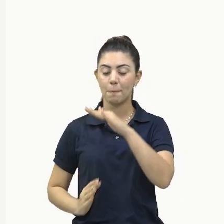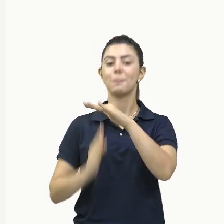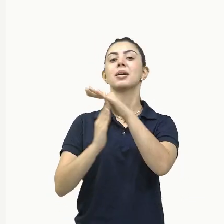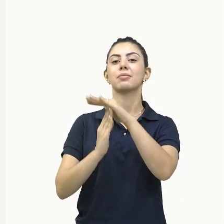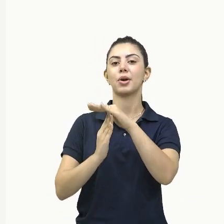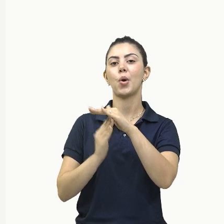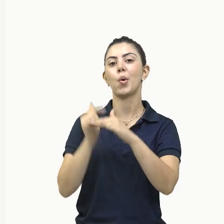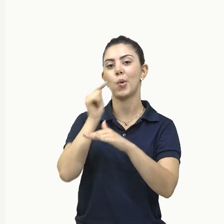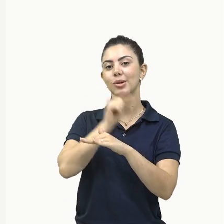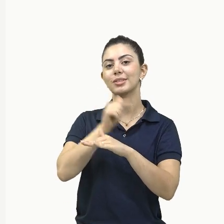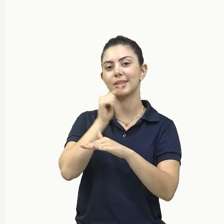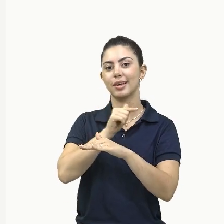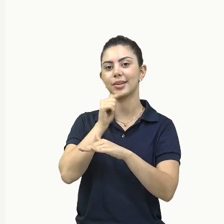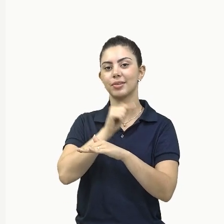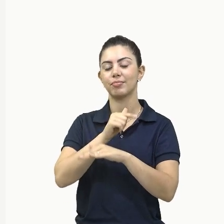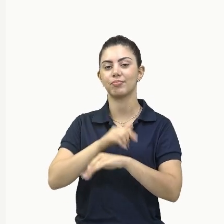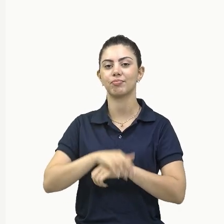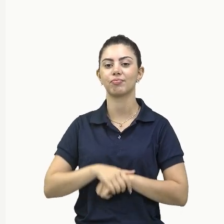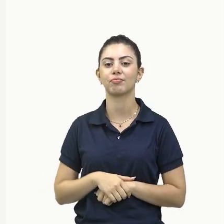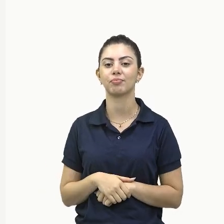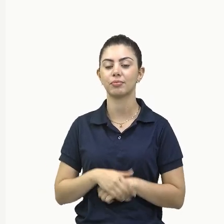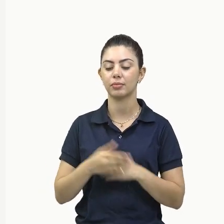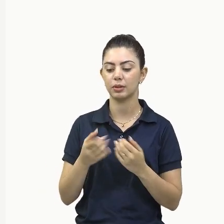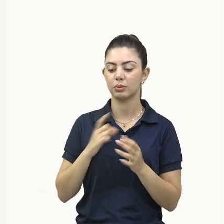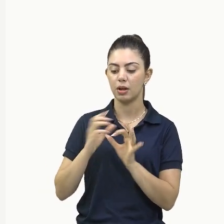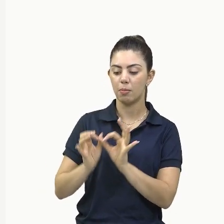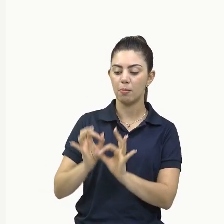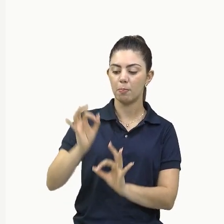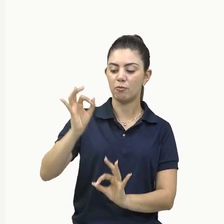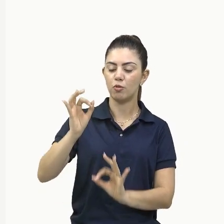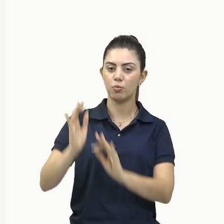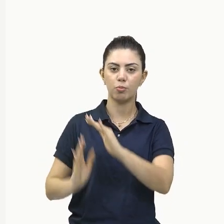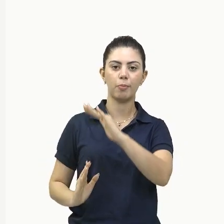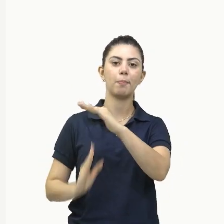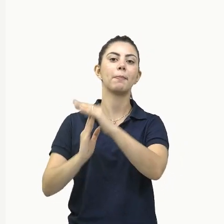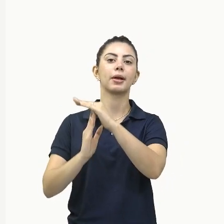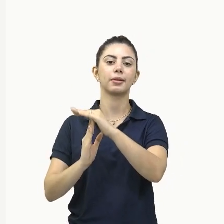altura máxima que esse objeto vai atingir.